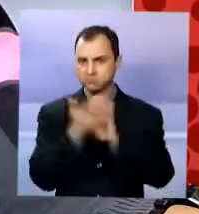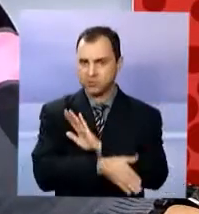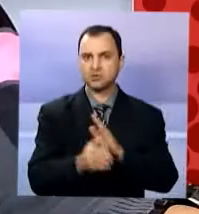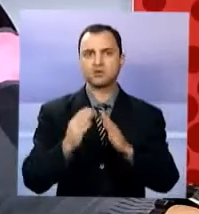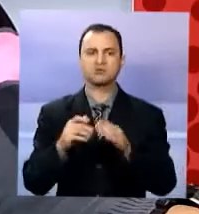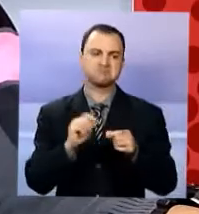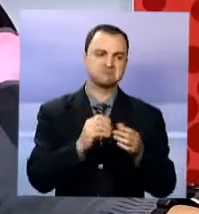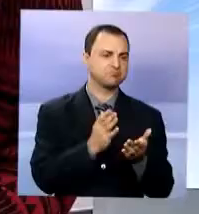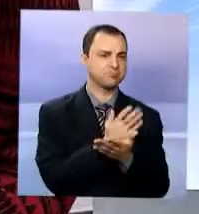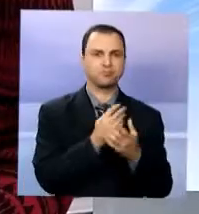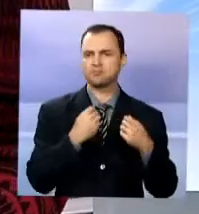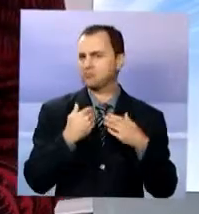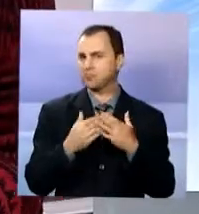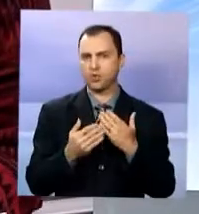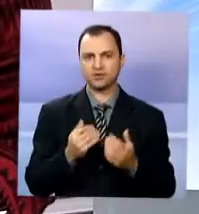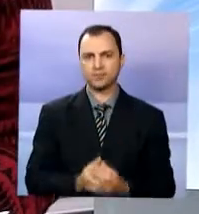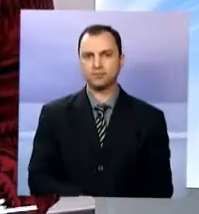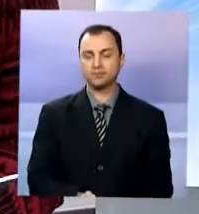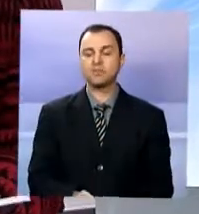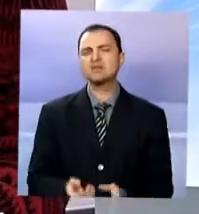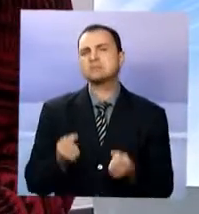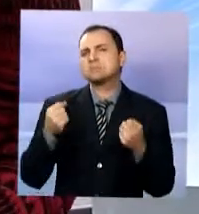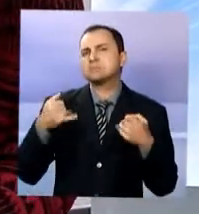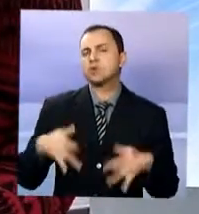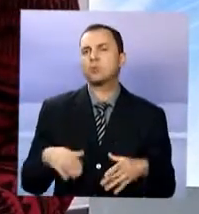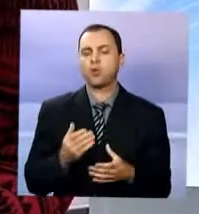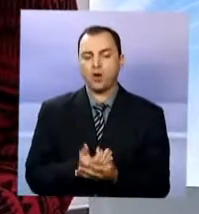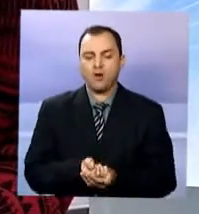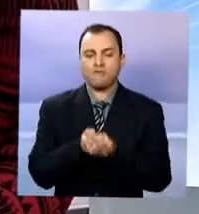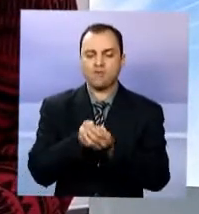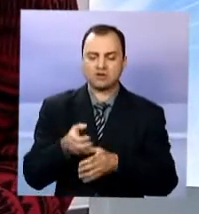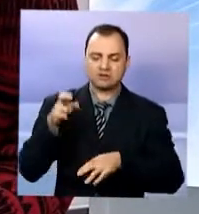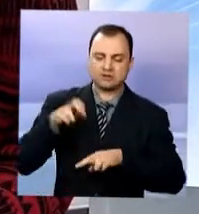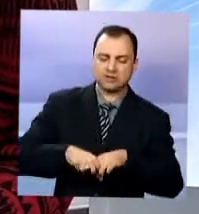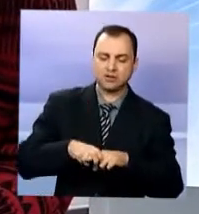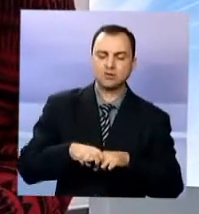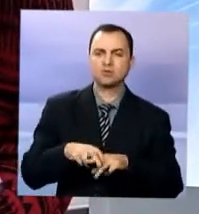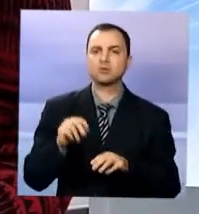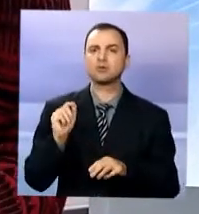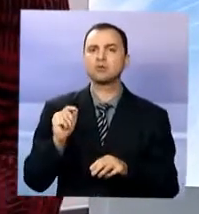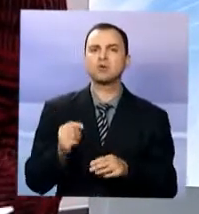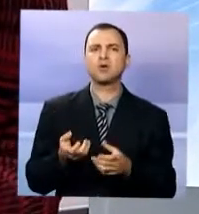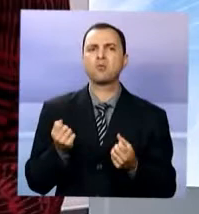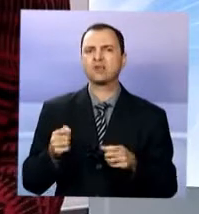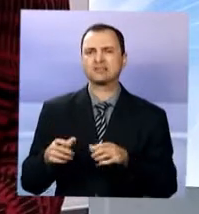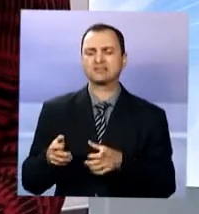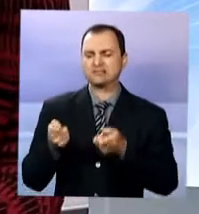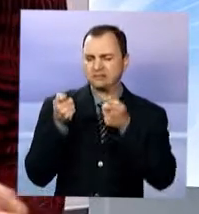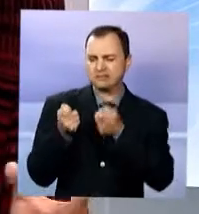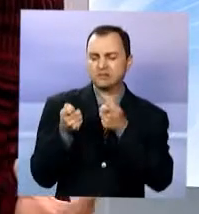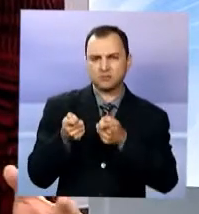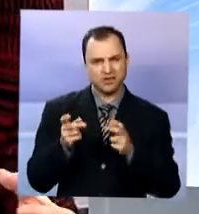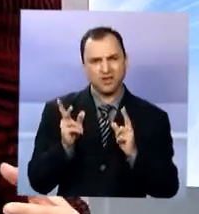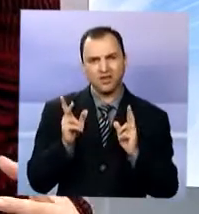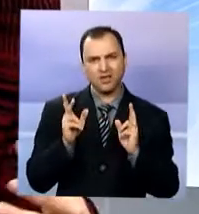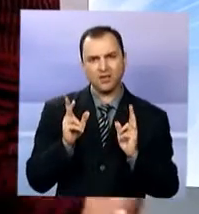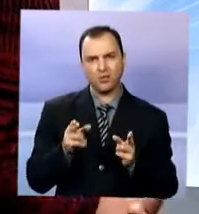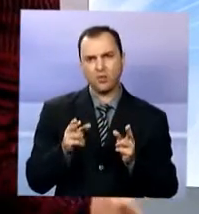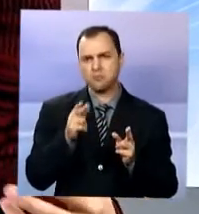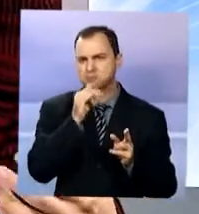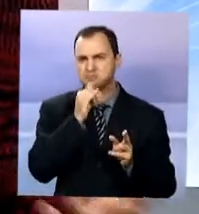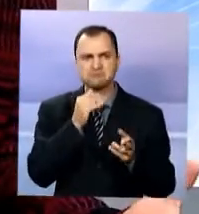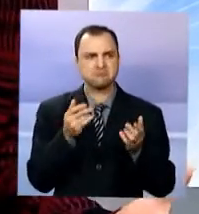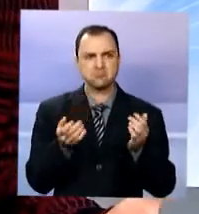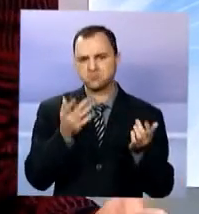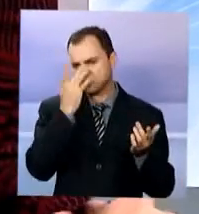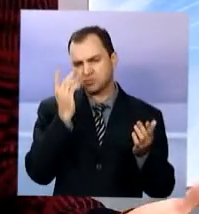e fazer alguma coisa e me conta um pouco do vôlei sentado é a cobrança é a mesma de